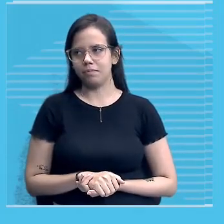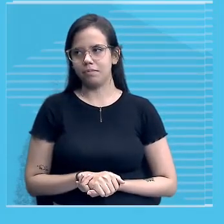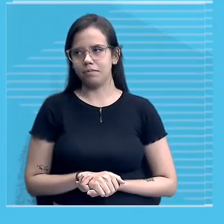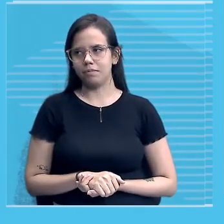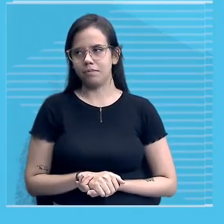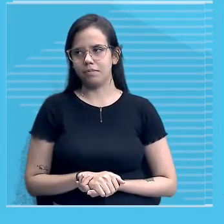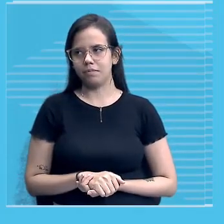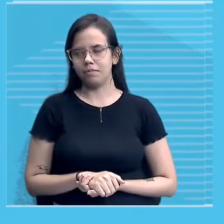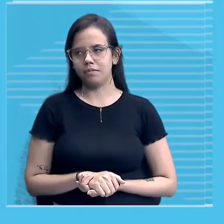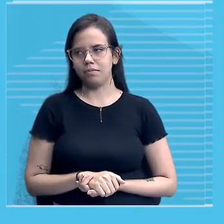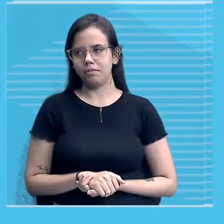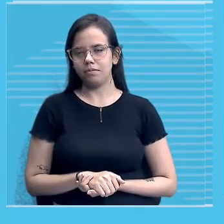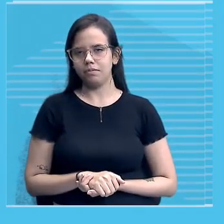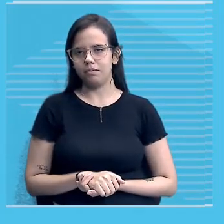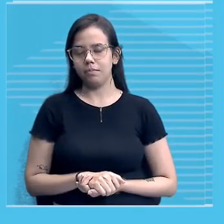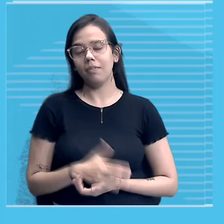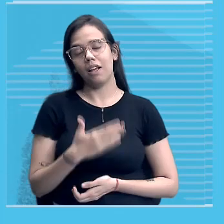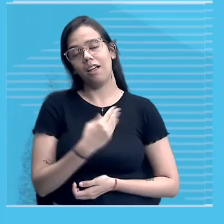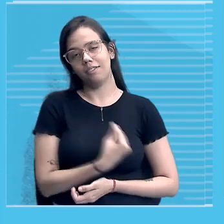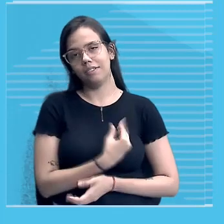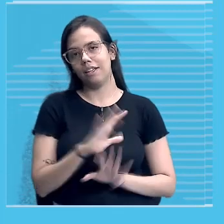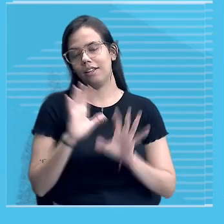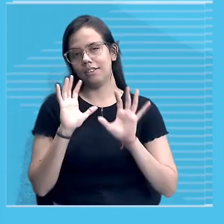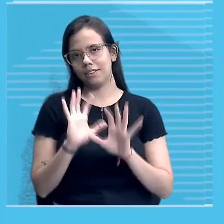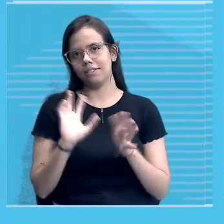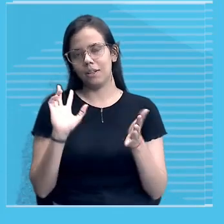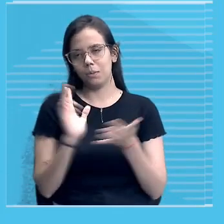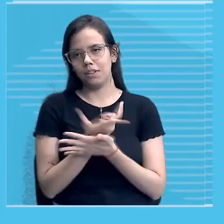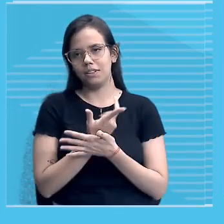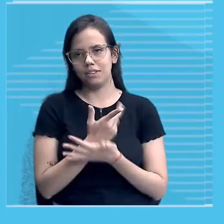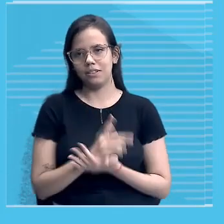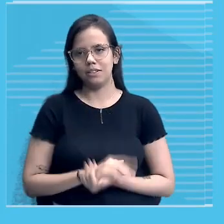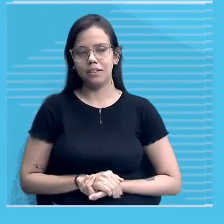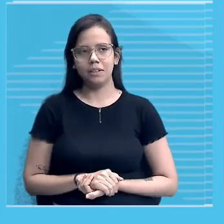é a vida tem dessas coisas né acontece em